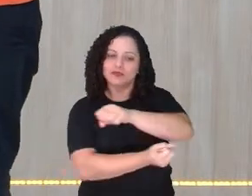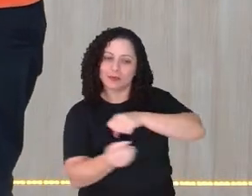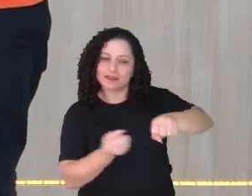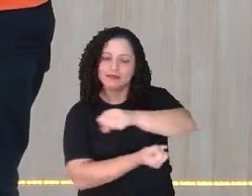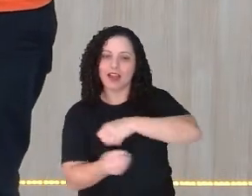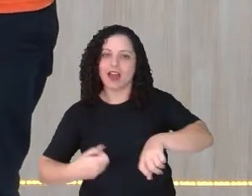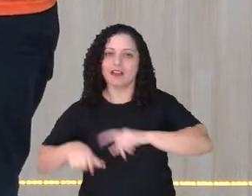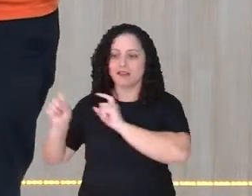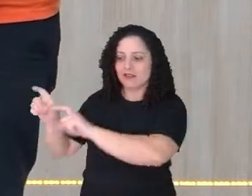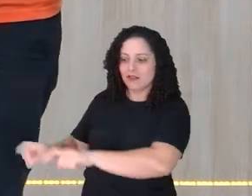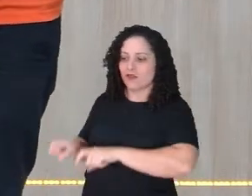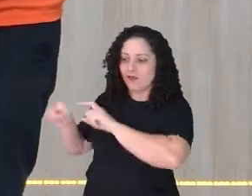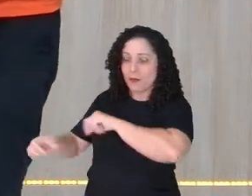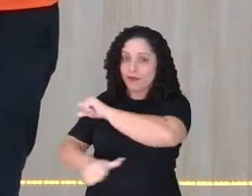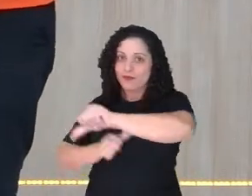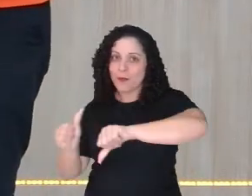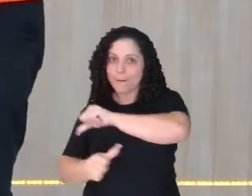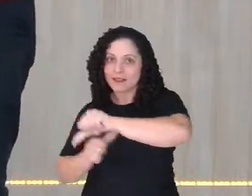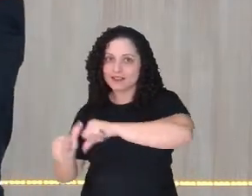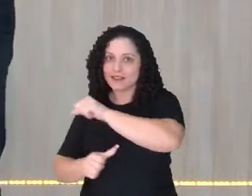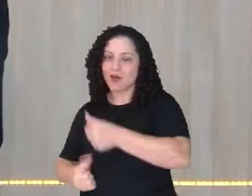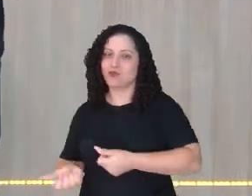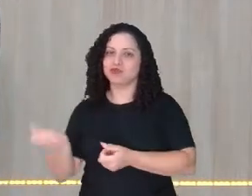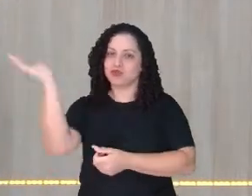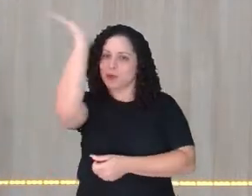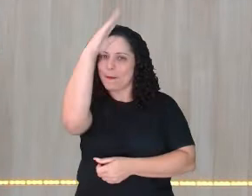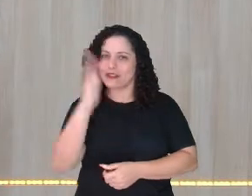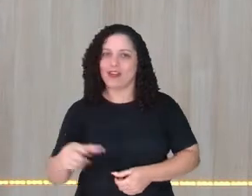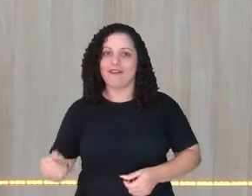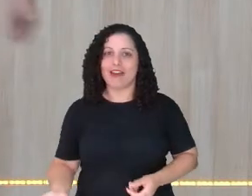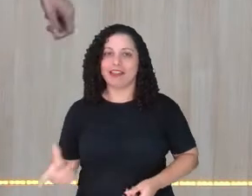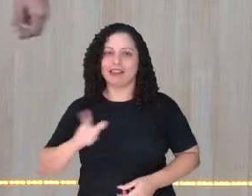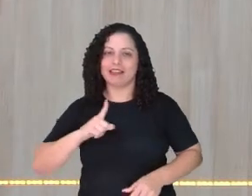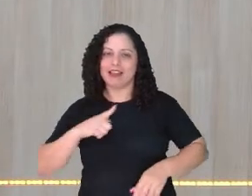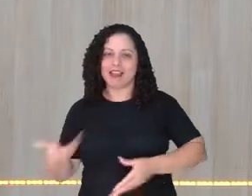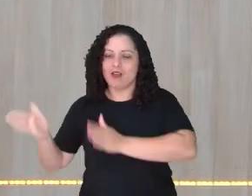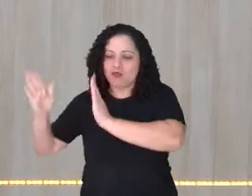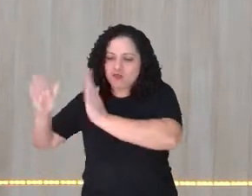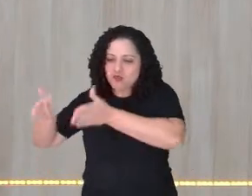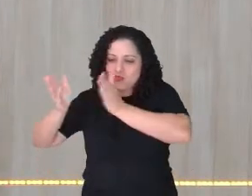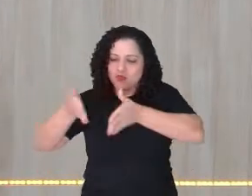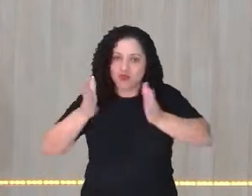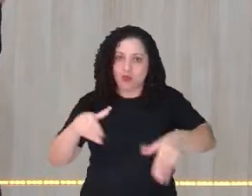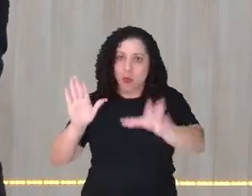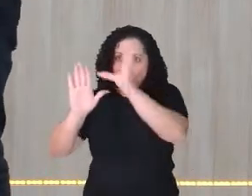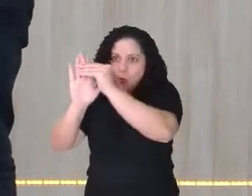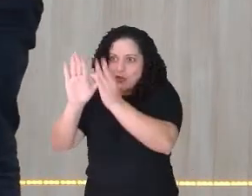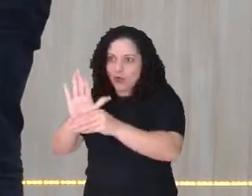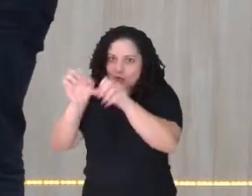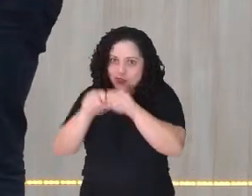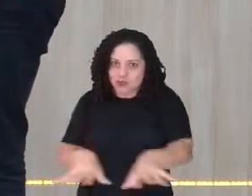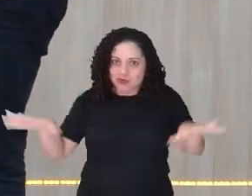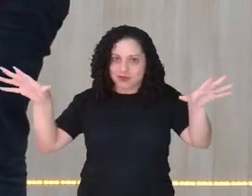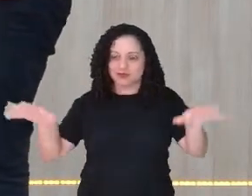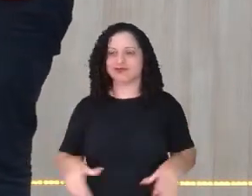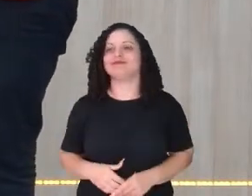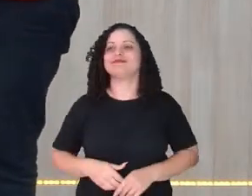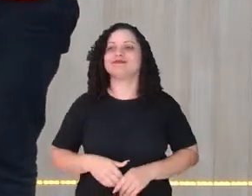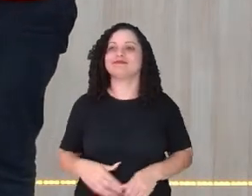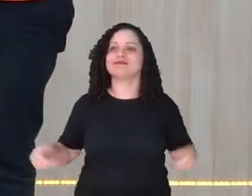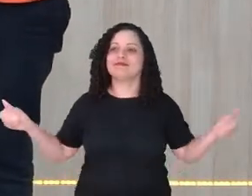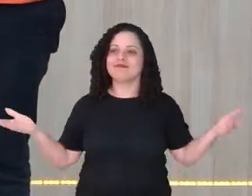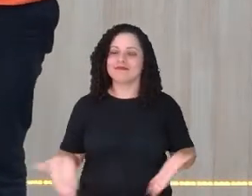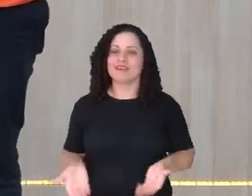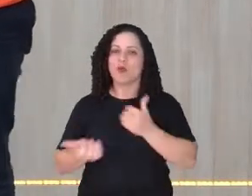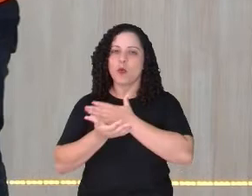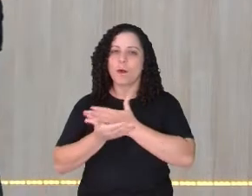Reforma Agrária no Brasil. Então a gente vai da Oceania para o Brasil, vai ser essa coisa maravilhosa. Então, começando aqui com